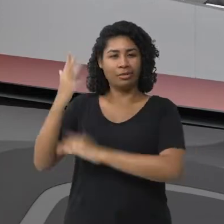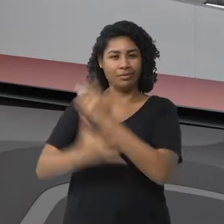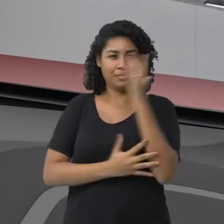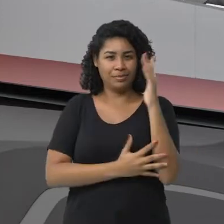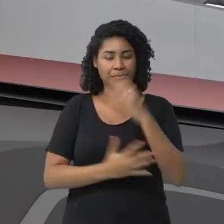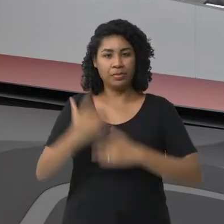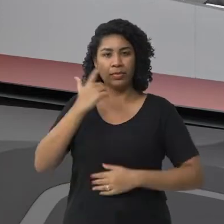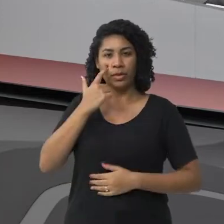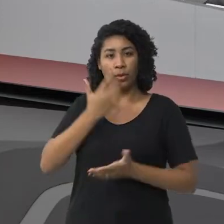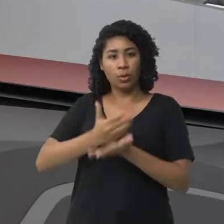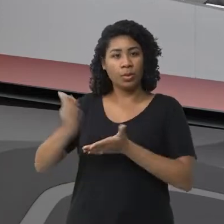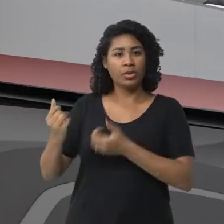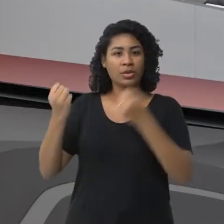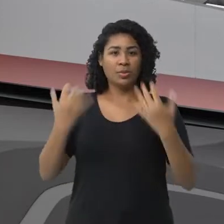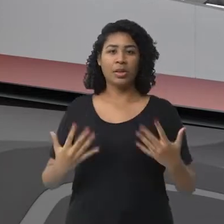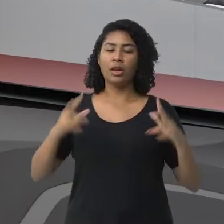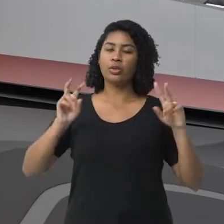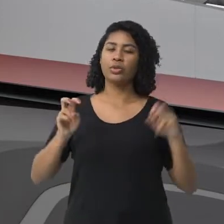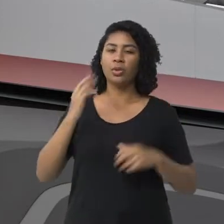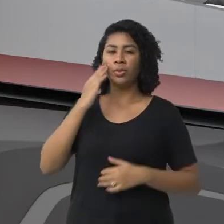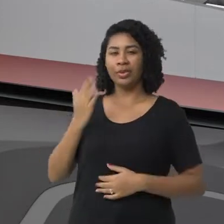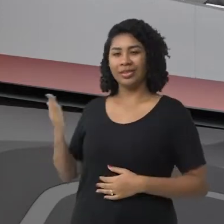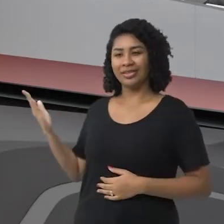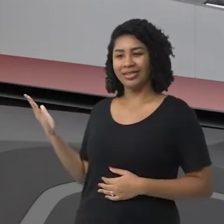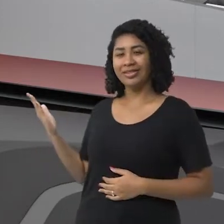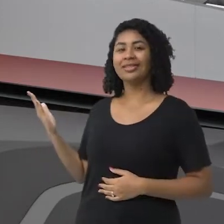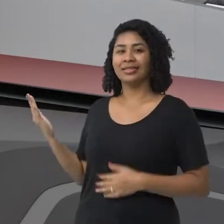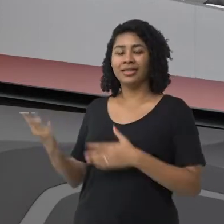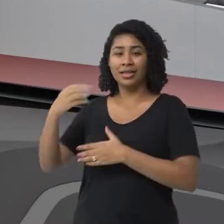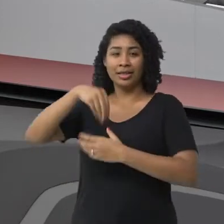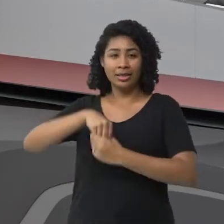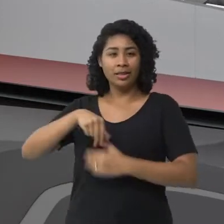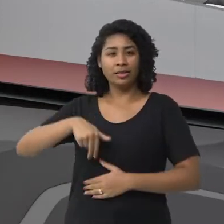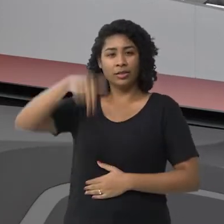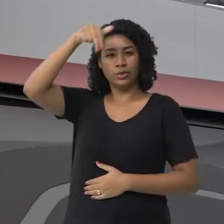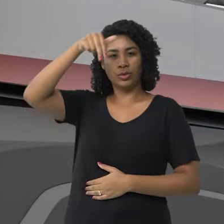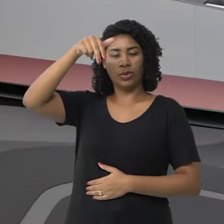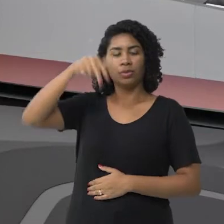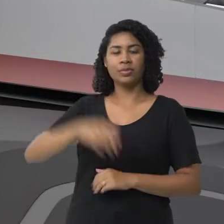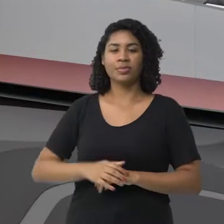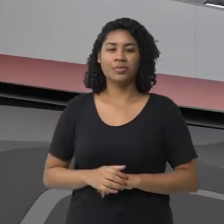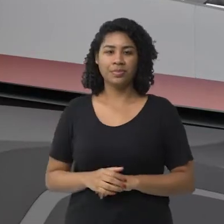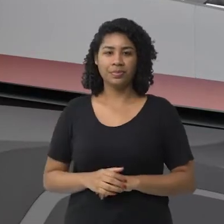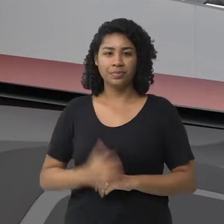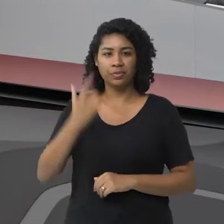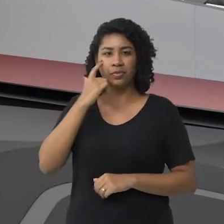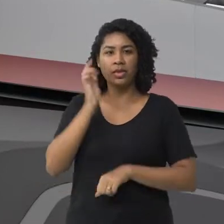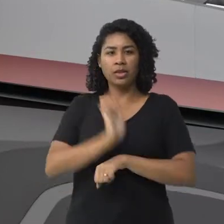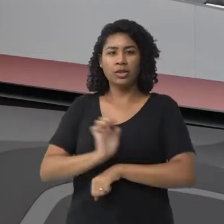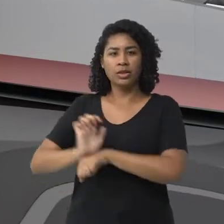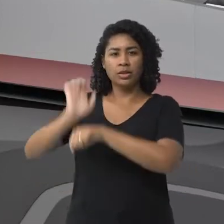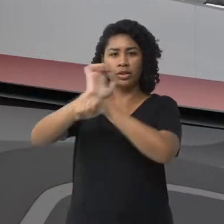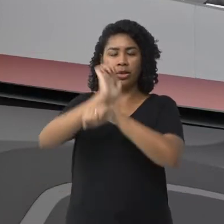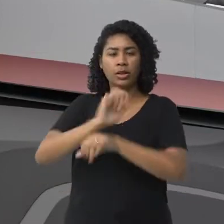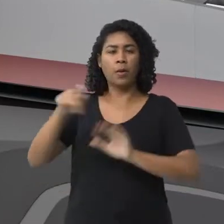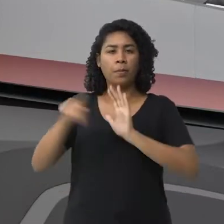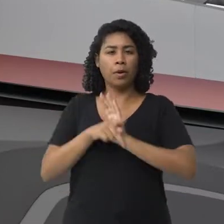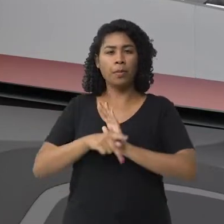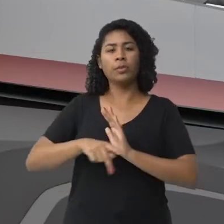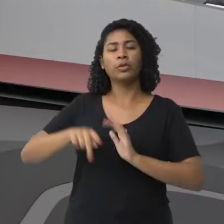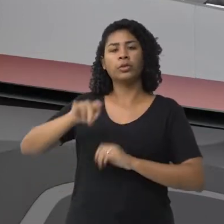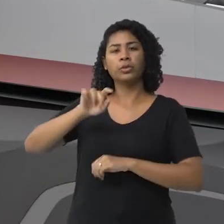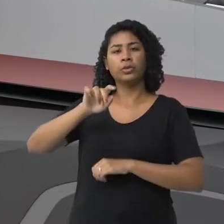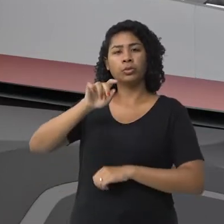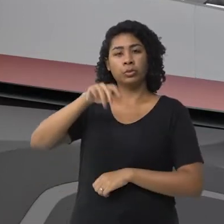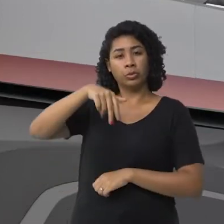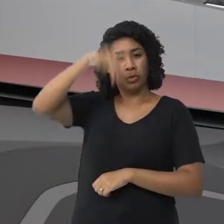falando sobre ela, que ela acontece principalmente dentro da região norte. Então, os estados do norte, Amazonas,